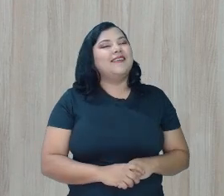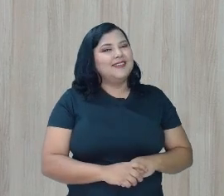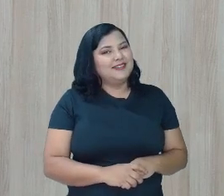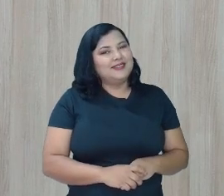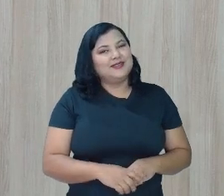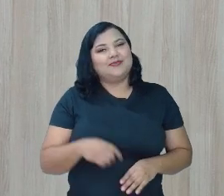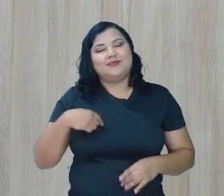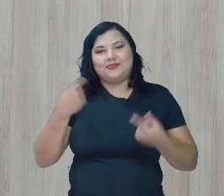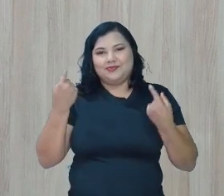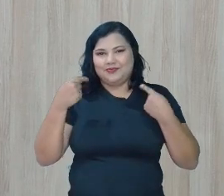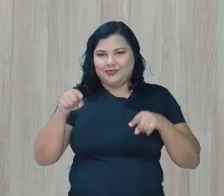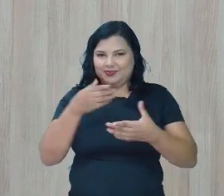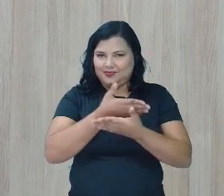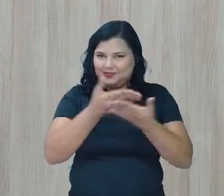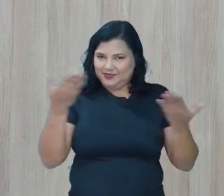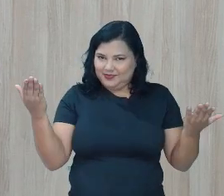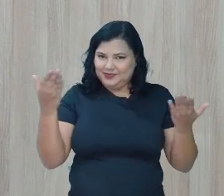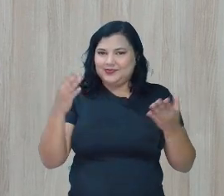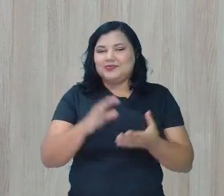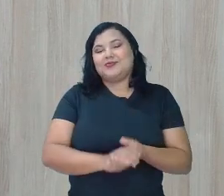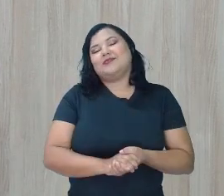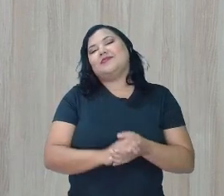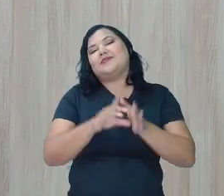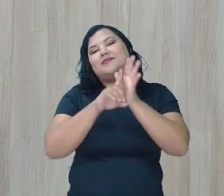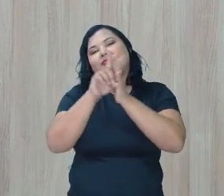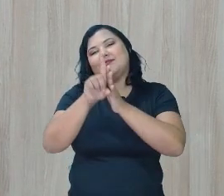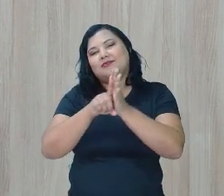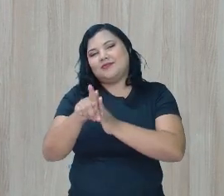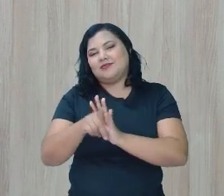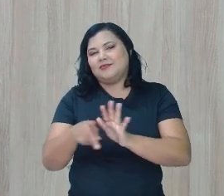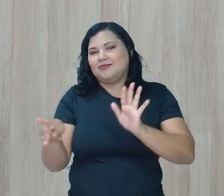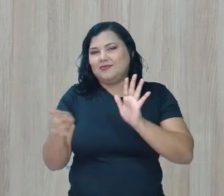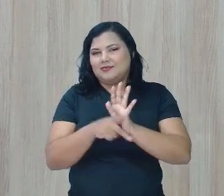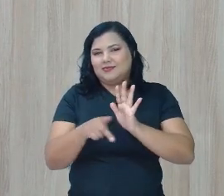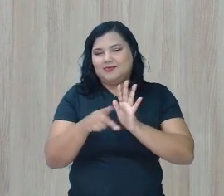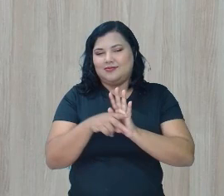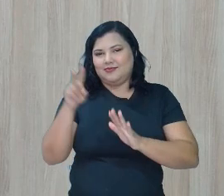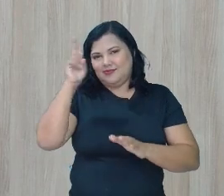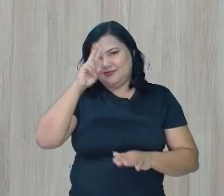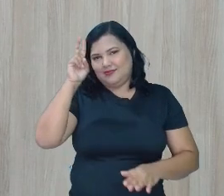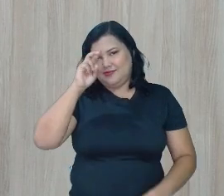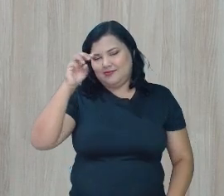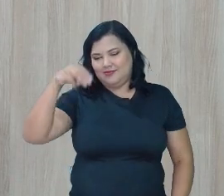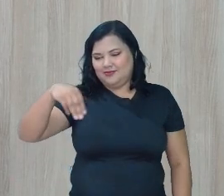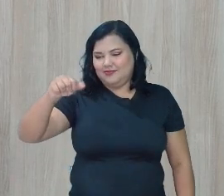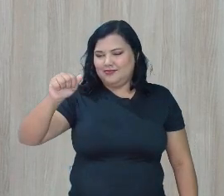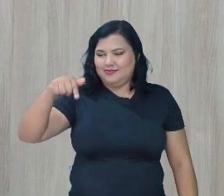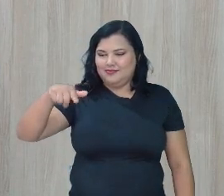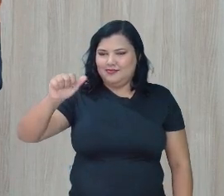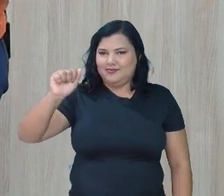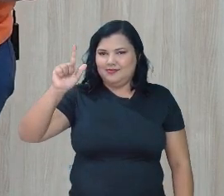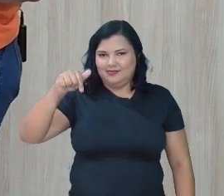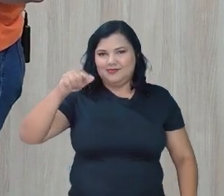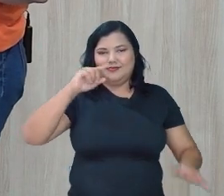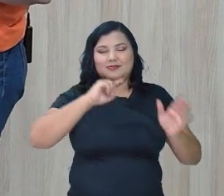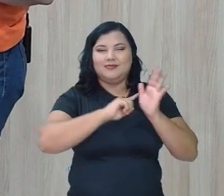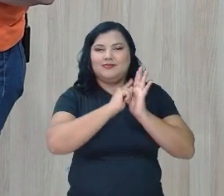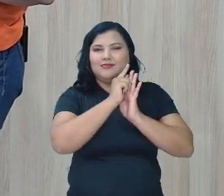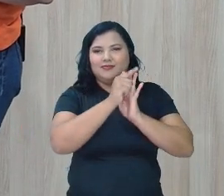desafio vocês a estarem, assim, pesquisando, buscando esse gênero, tá, pessoal? E